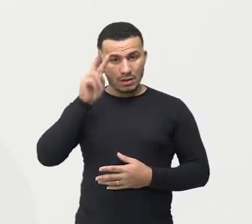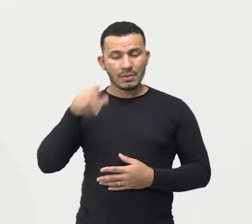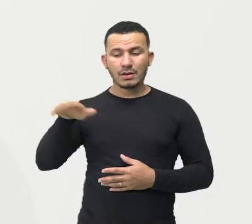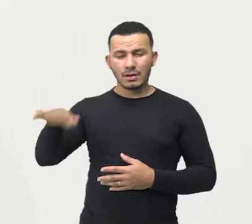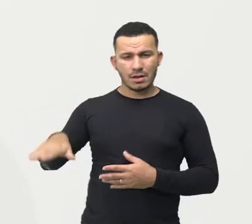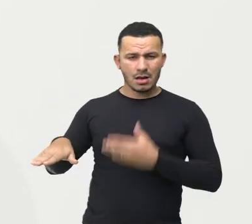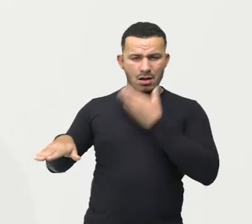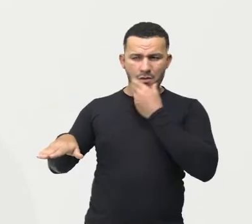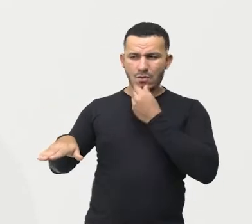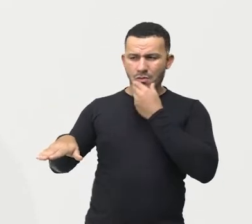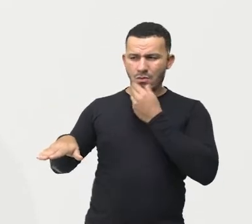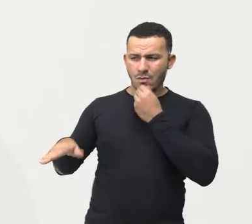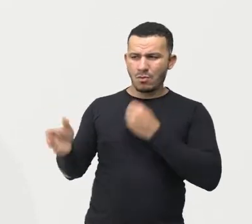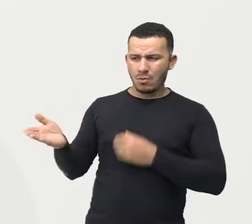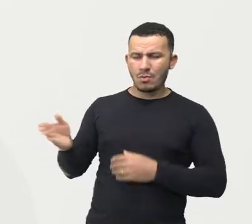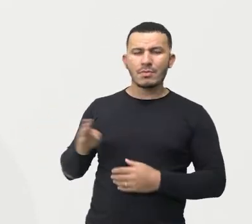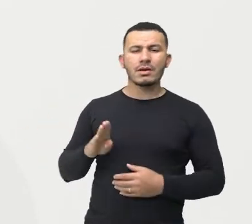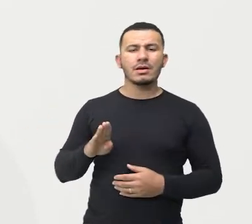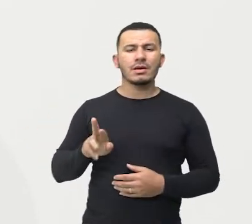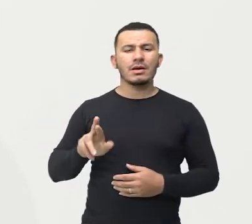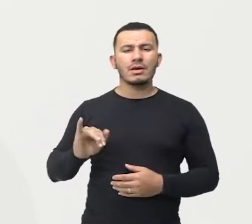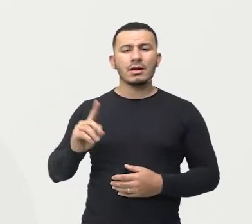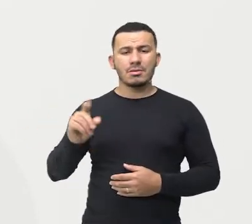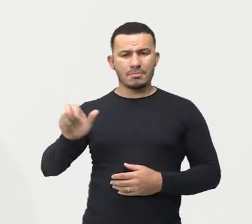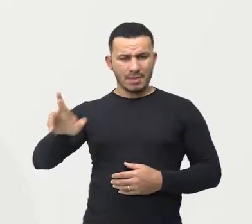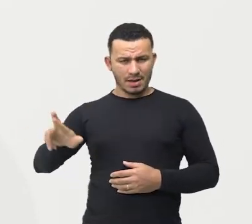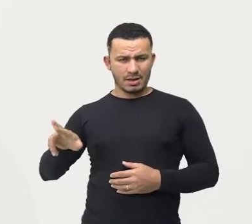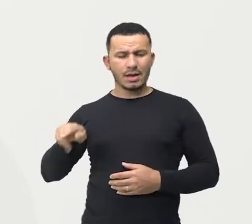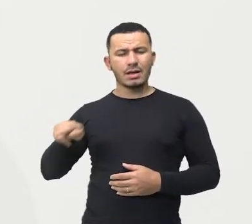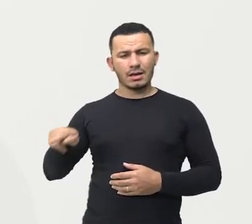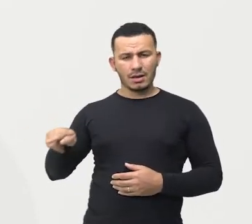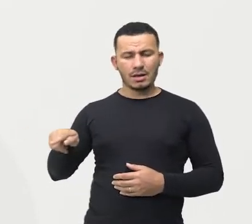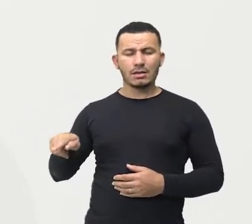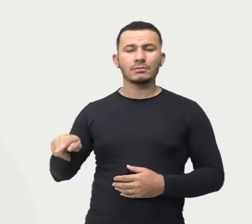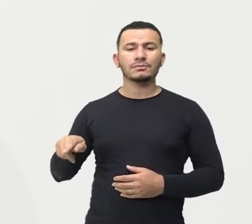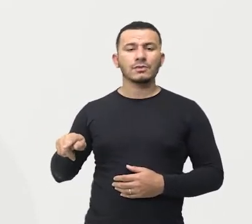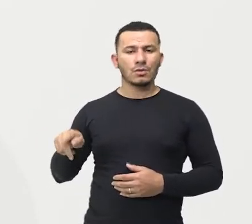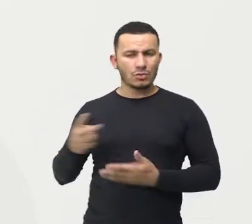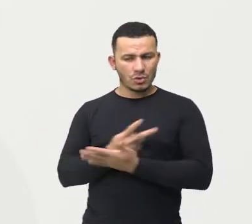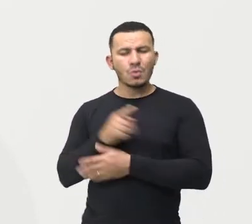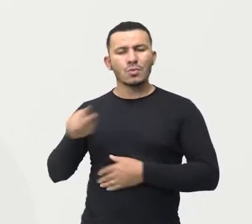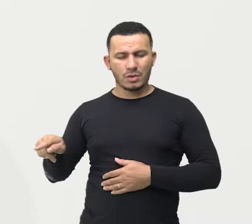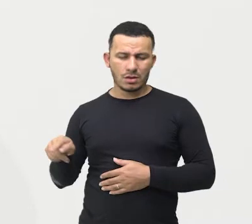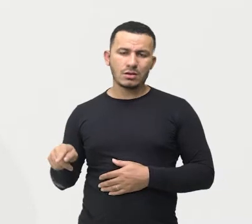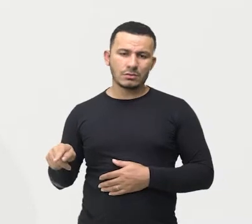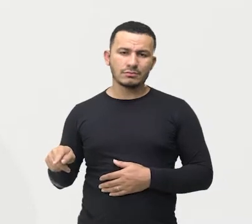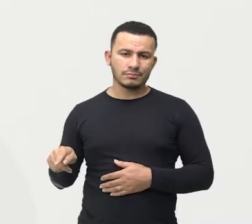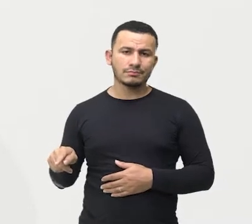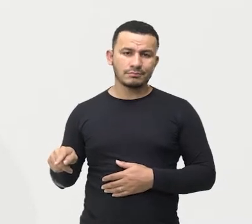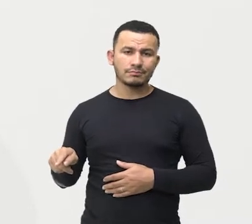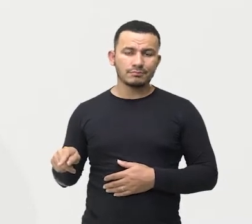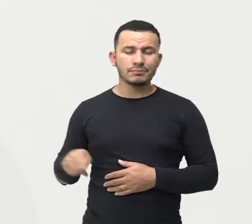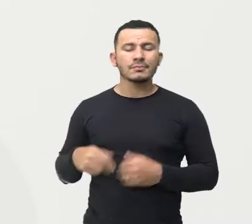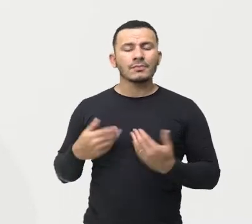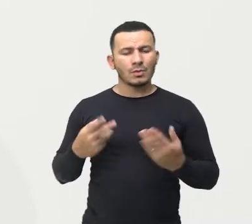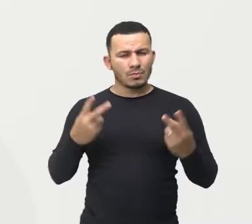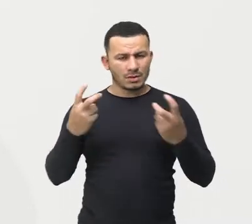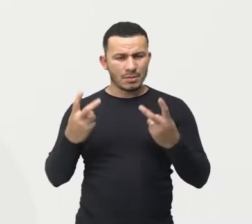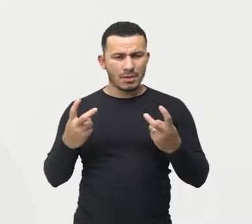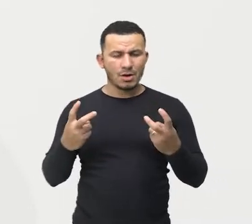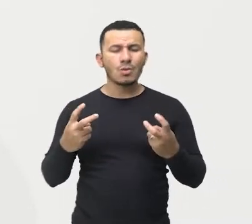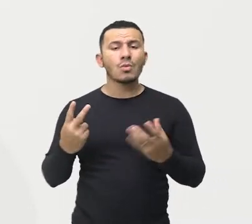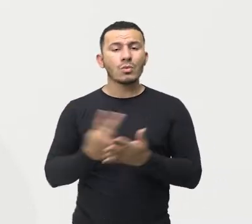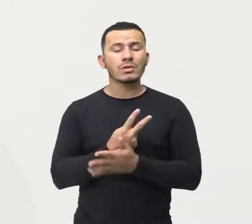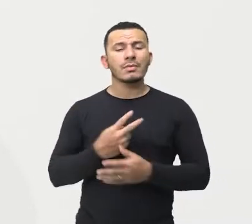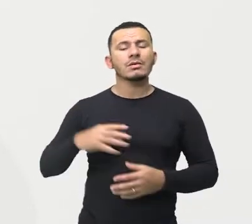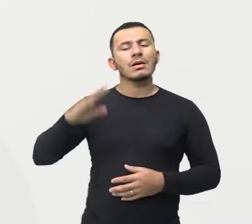rapaz aqui, o Bryder Walker. Percebam que o acontecimento foi com ele. Então percebam que o